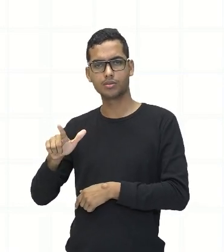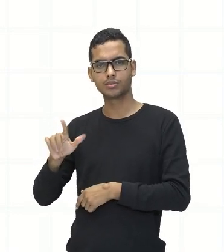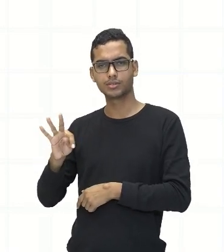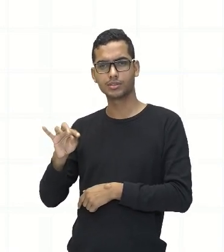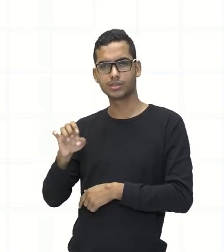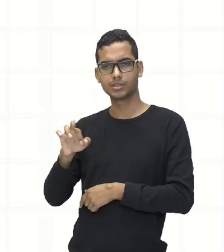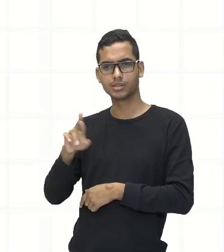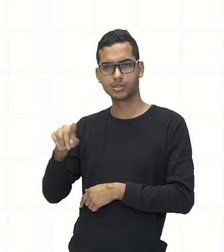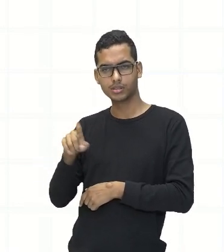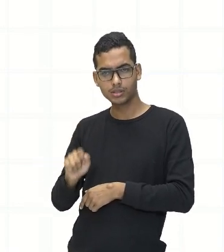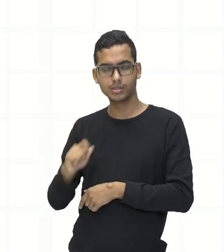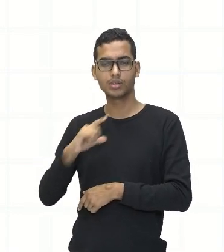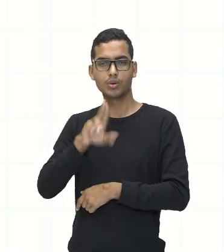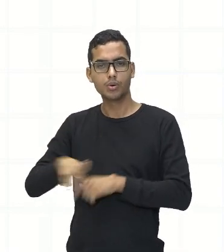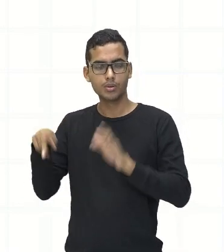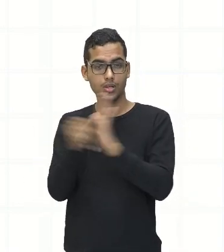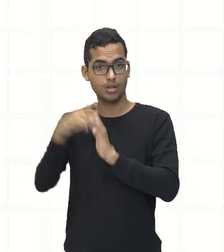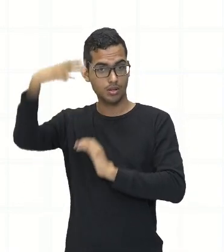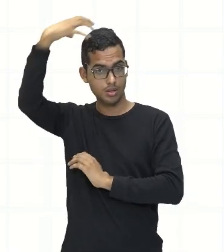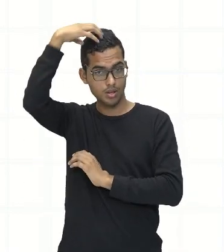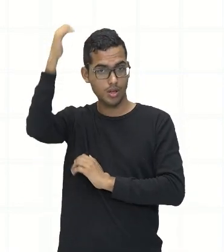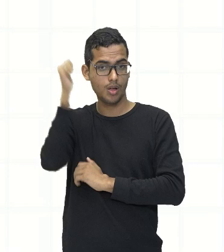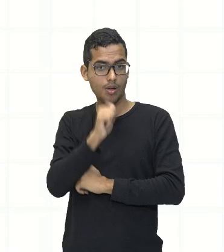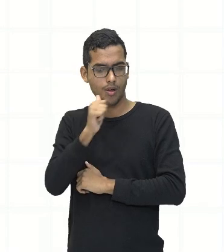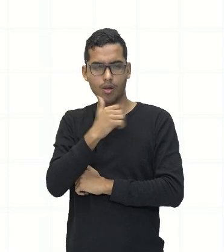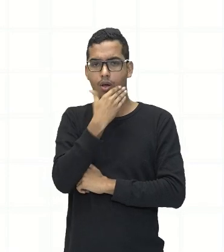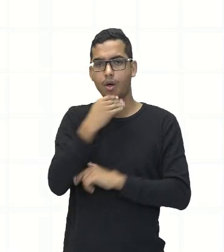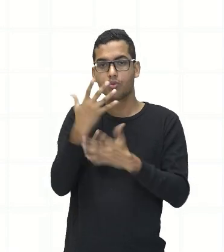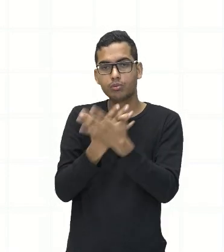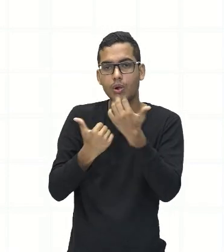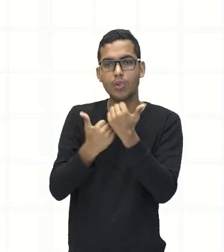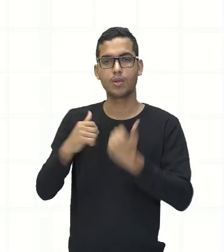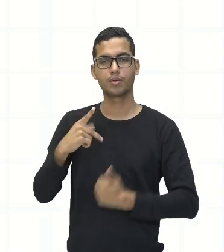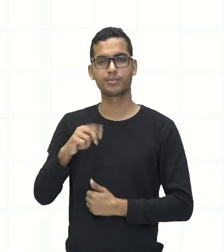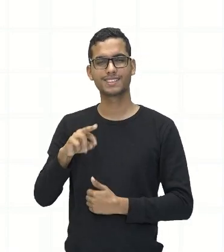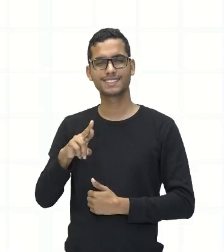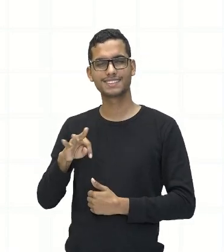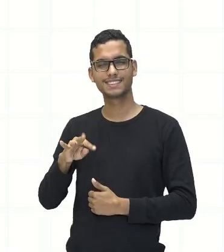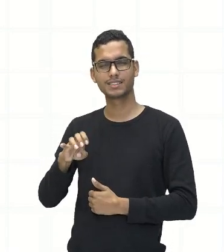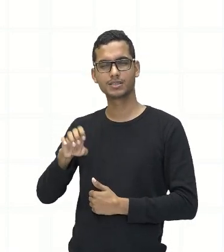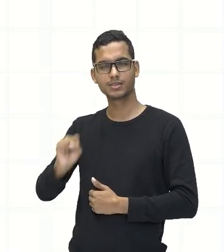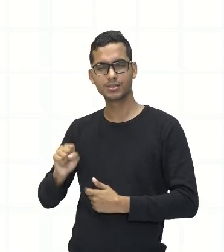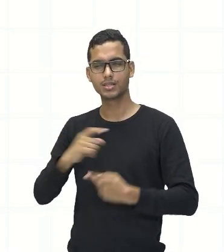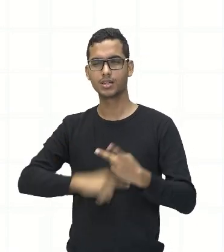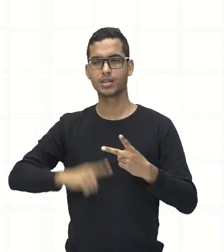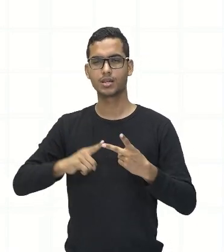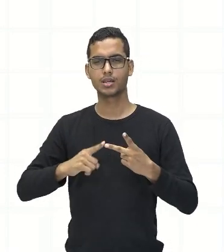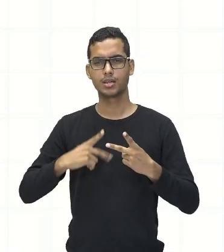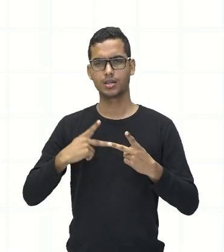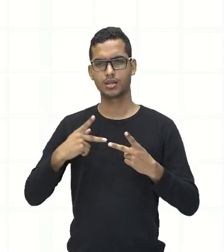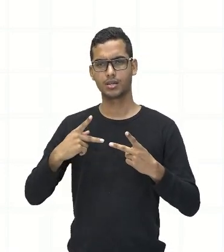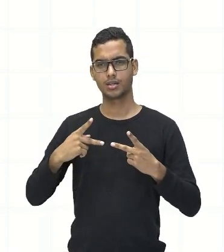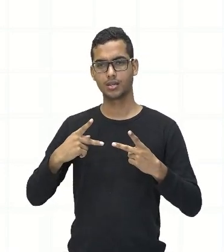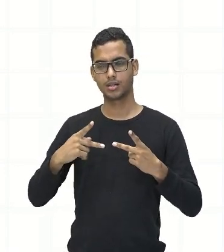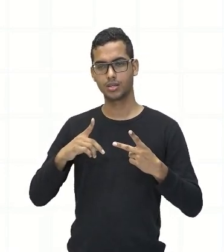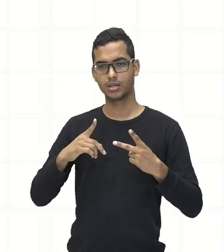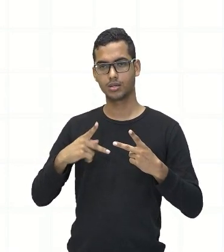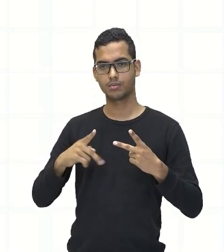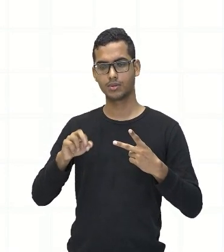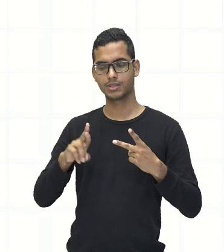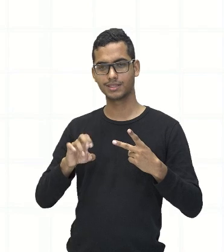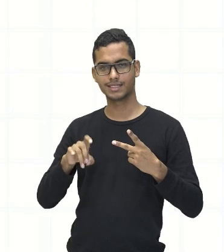de tratamento que são mais próximos da nossa realidade, né? Mas o que nós mais empregamos mesmo